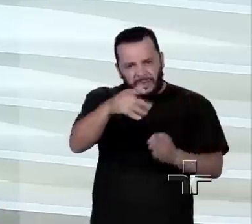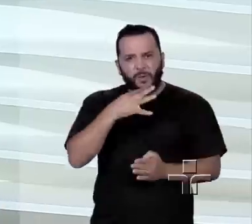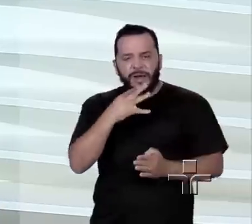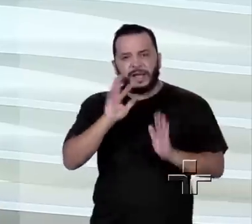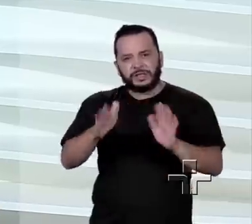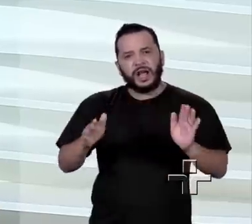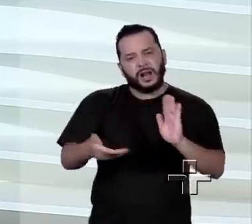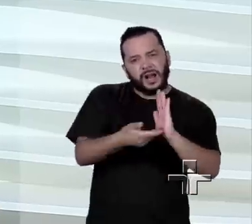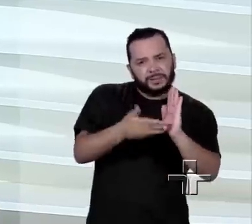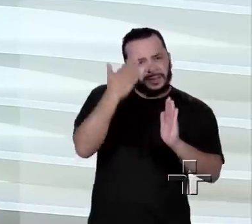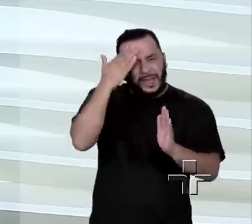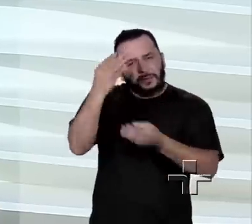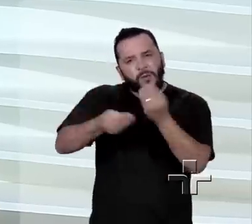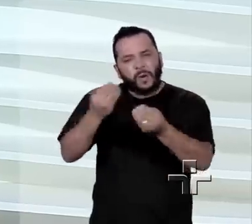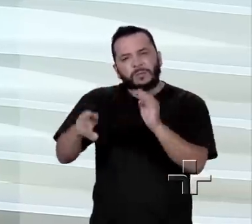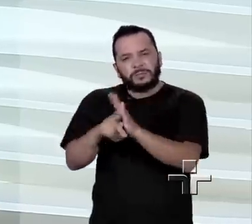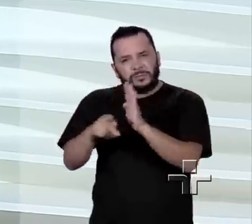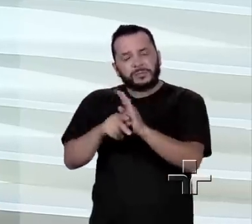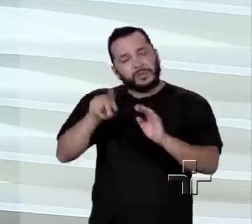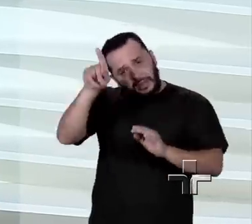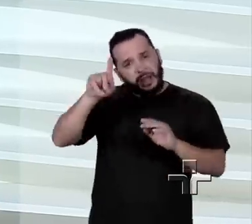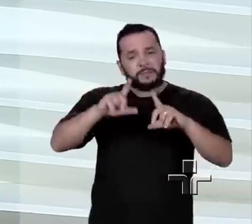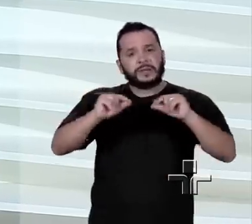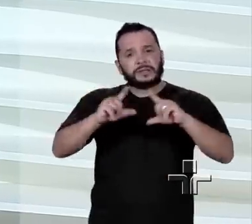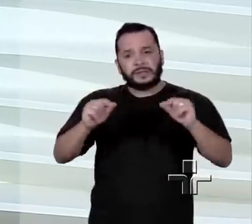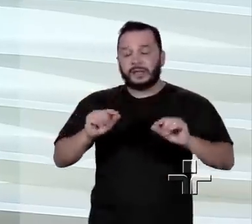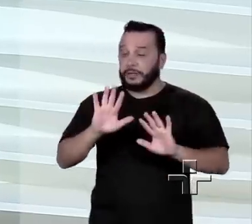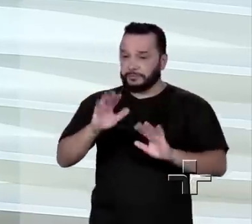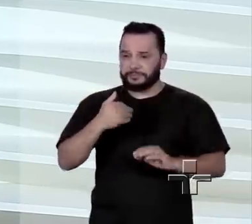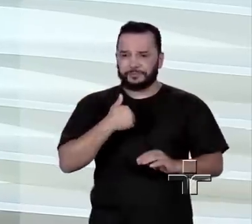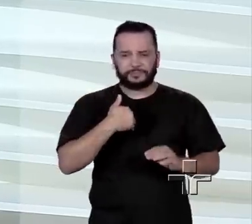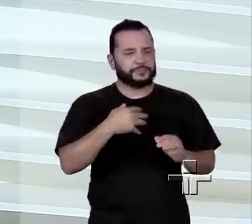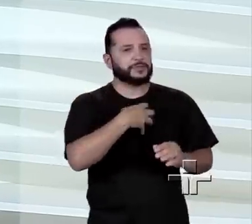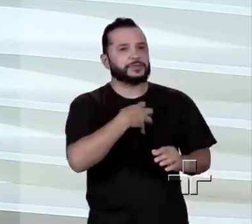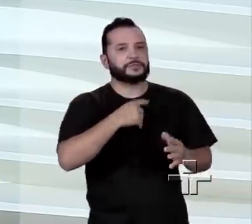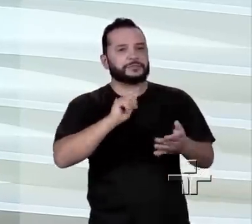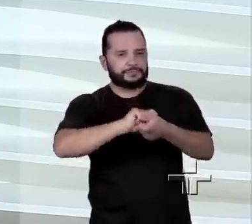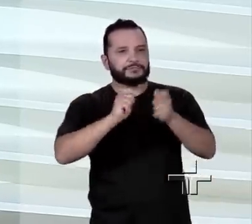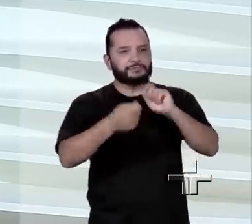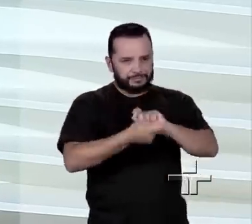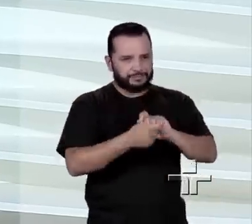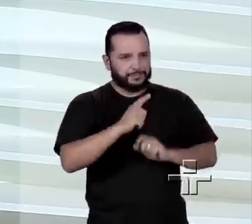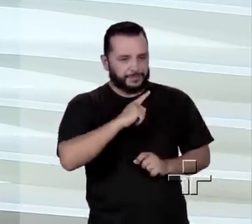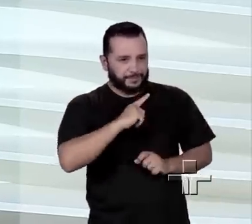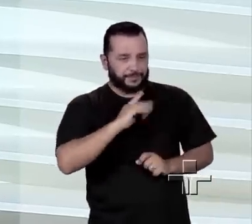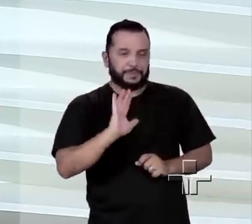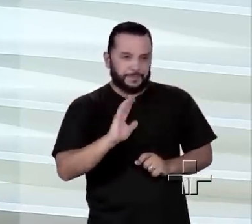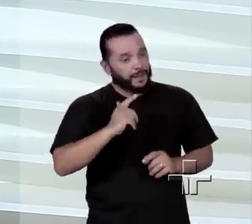Olha, é tudo um processo de adaptação. O Bolsonaro